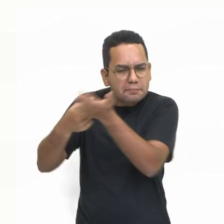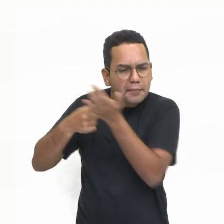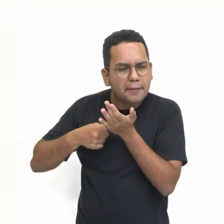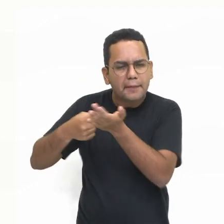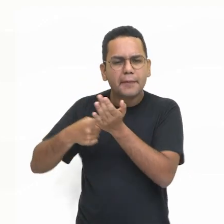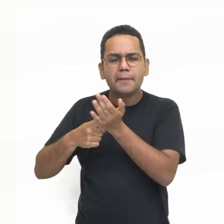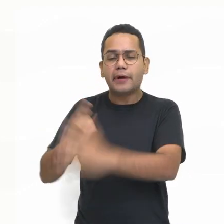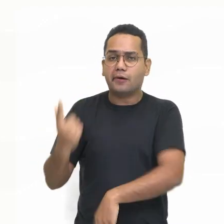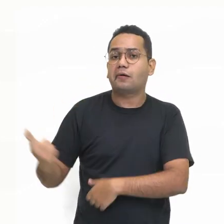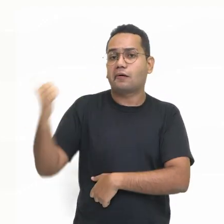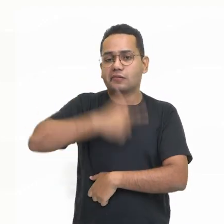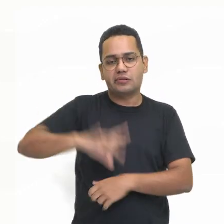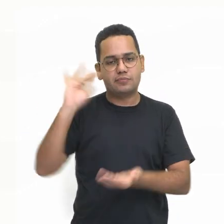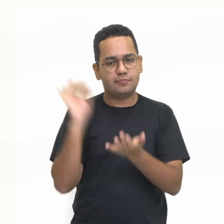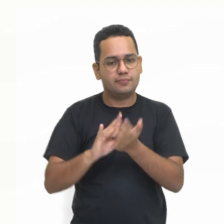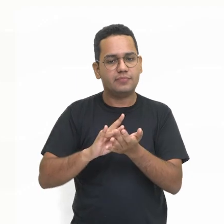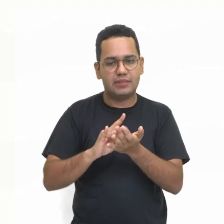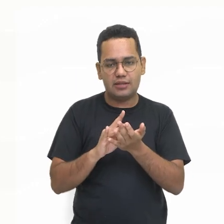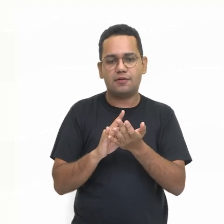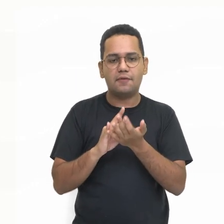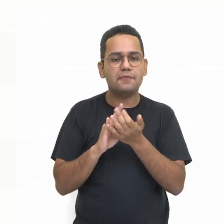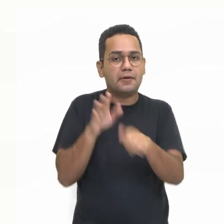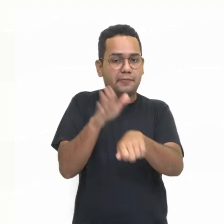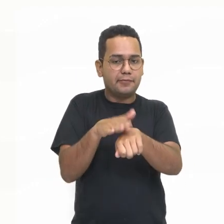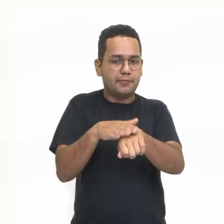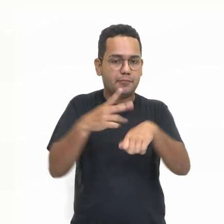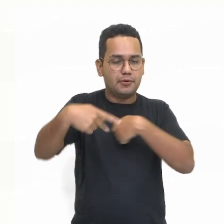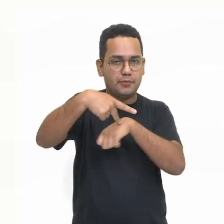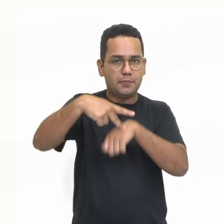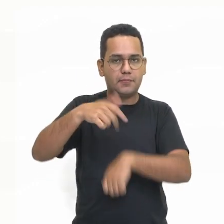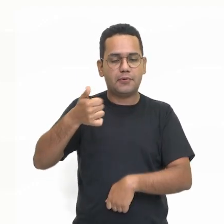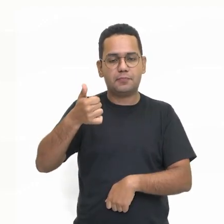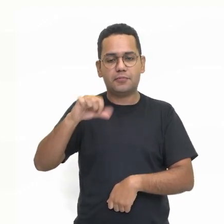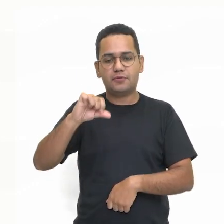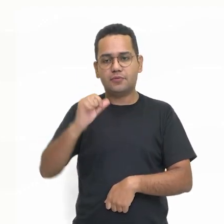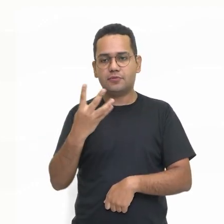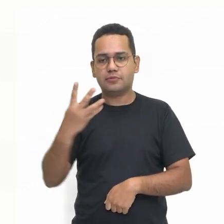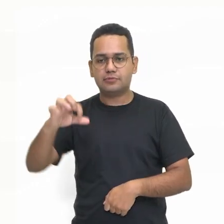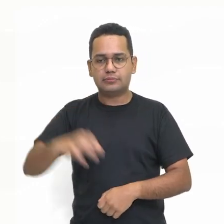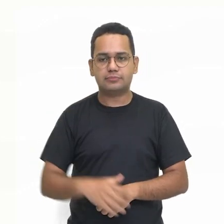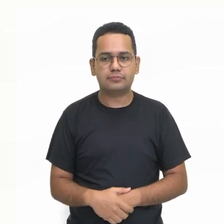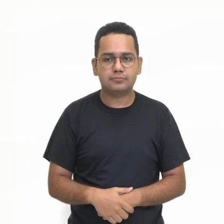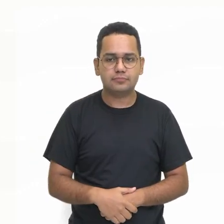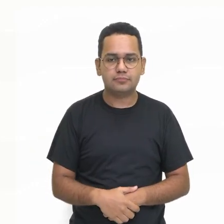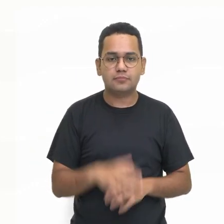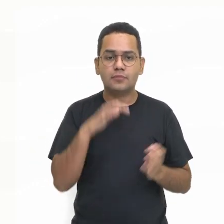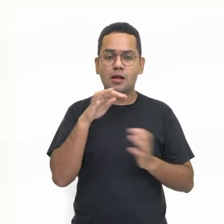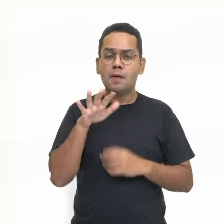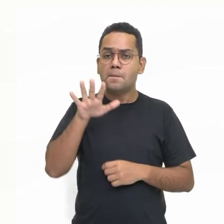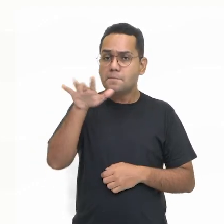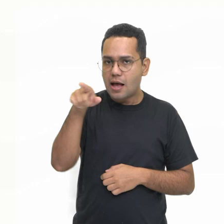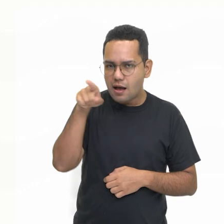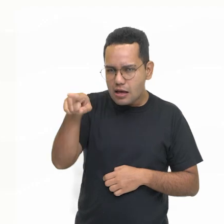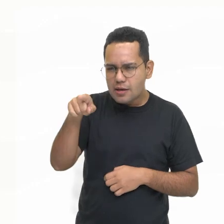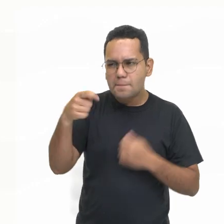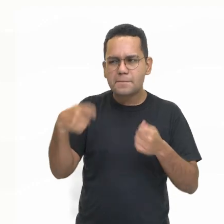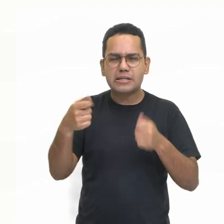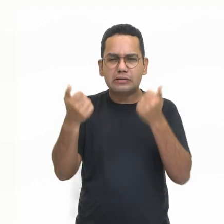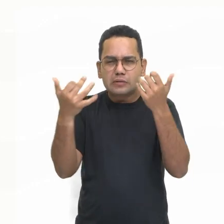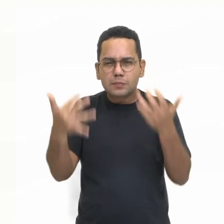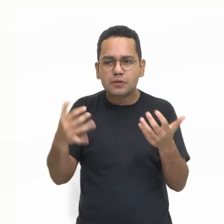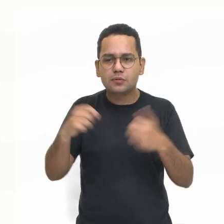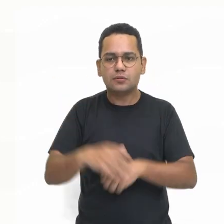a sua plena soberania em 1949. No caso da Indonésia, devemos mencionar que teve ali também